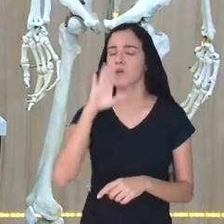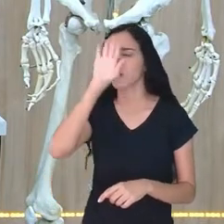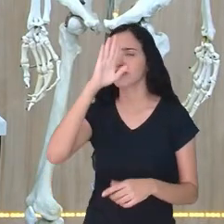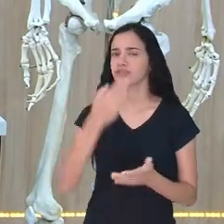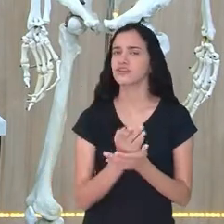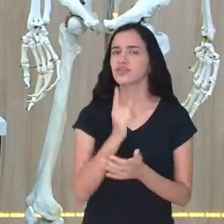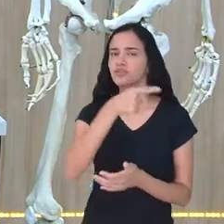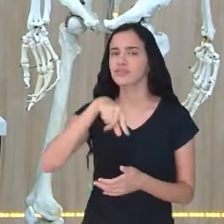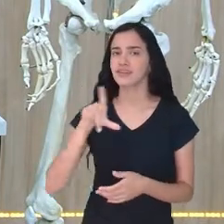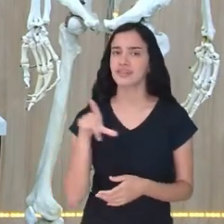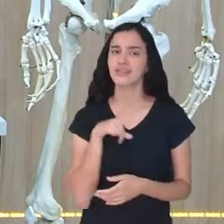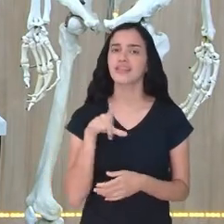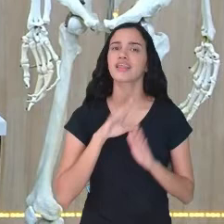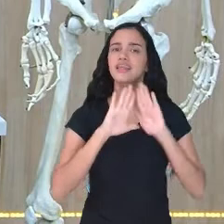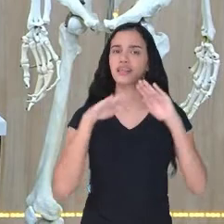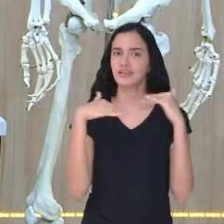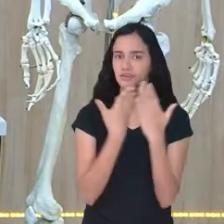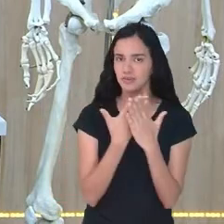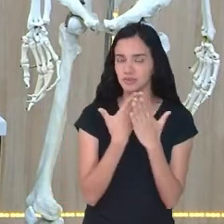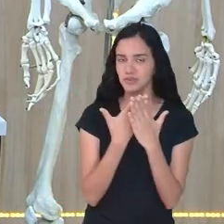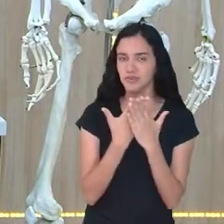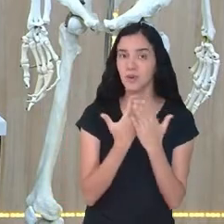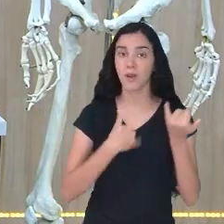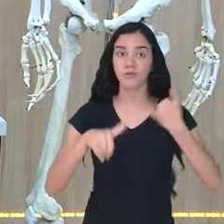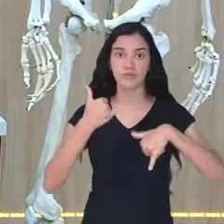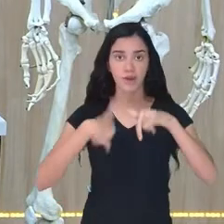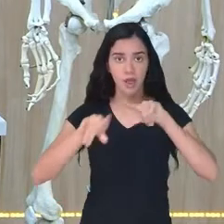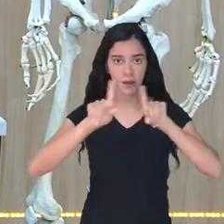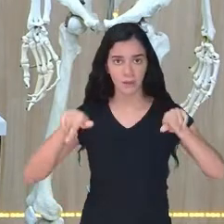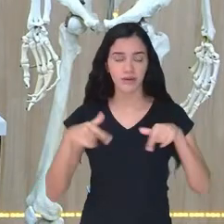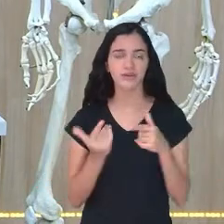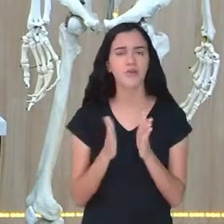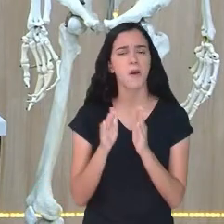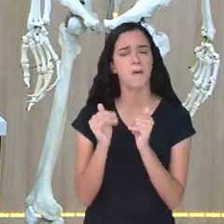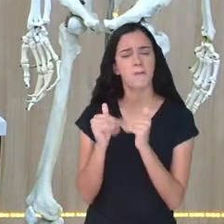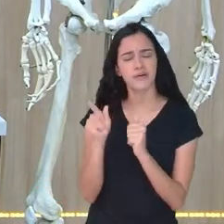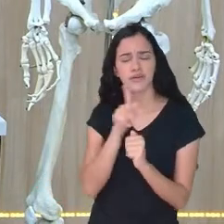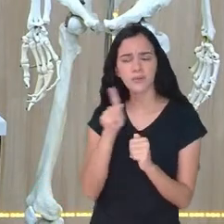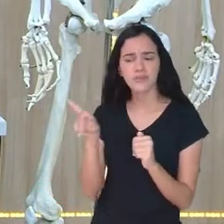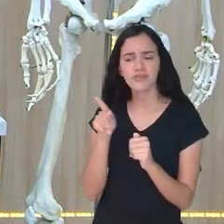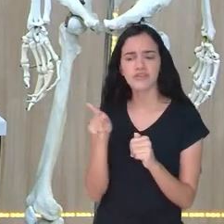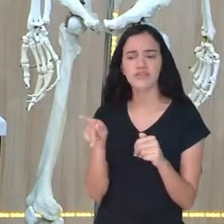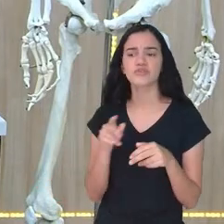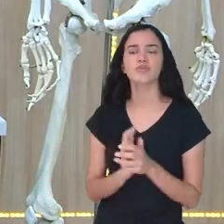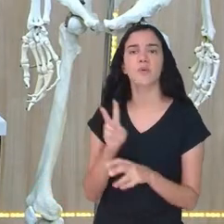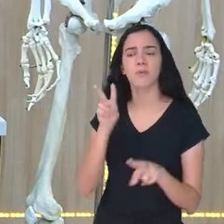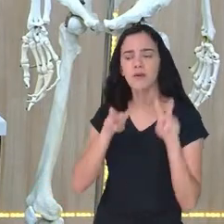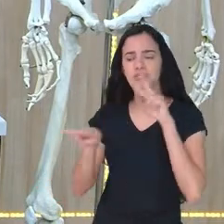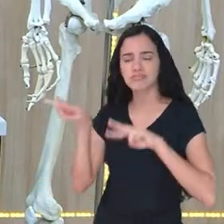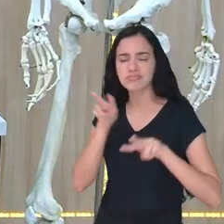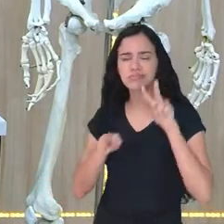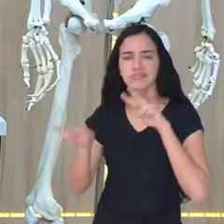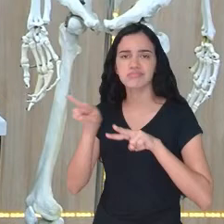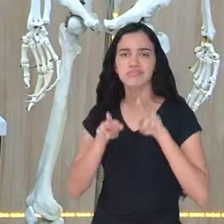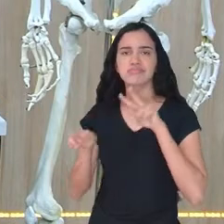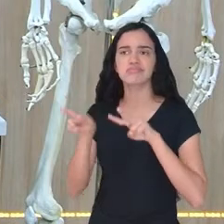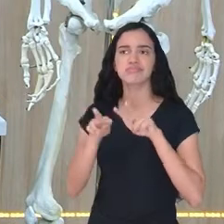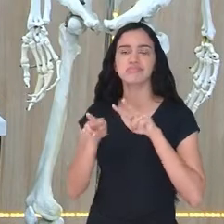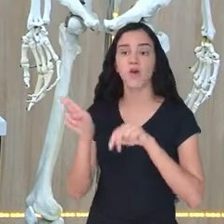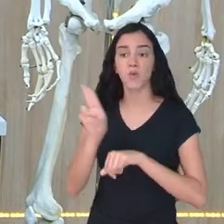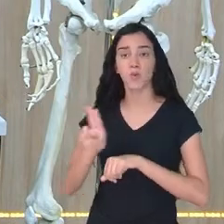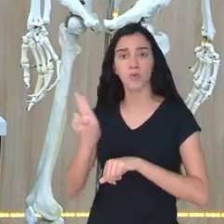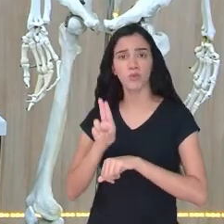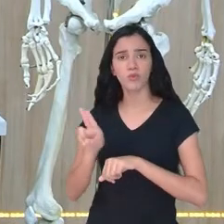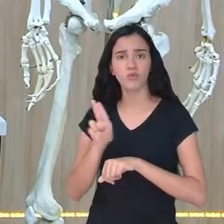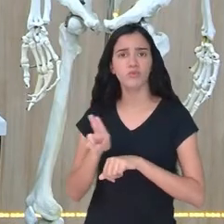de vocês têm lá na escola, tem lá no laboratório. Pega o professor para dar uma olhada, né, para poder vocês manusearem com todo